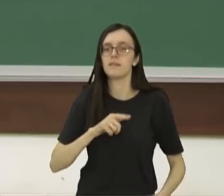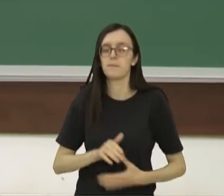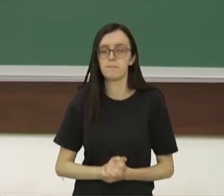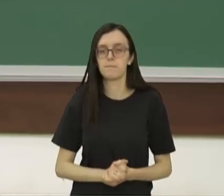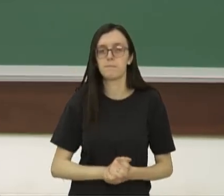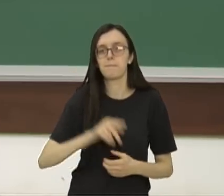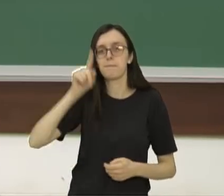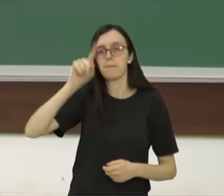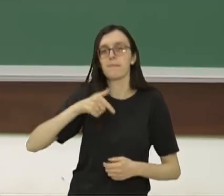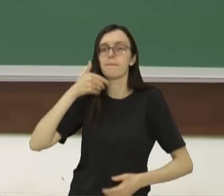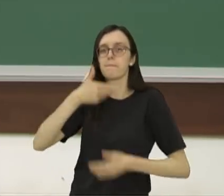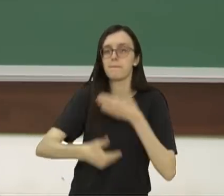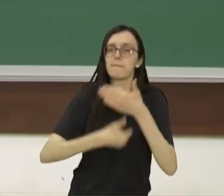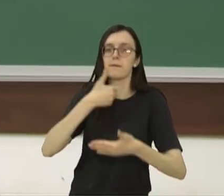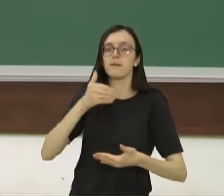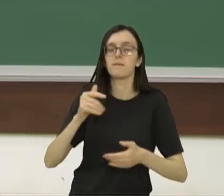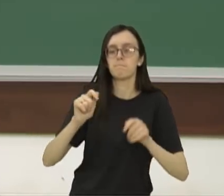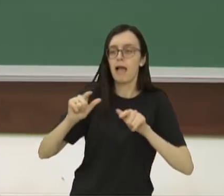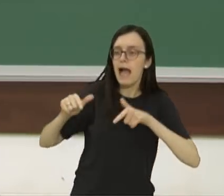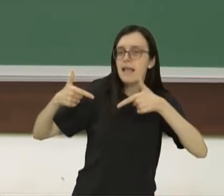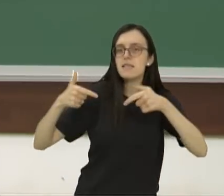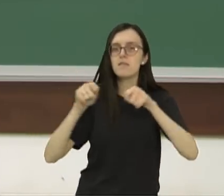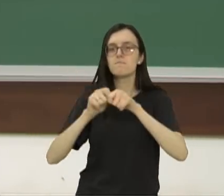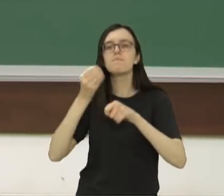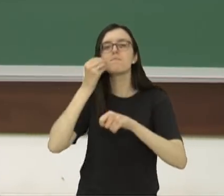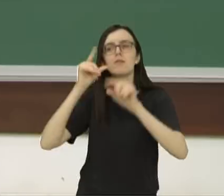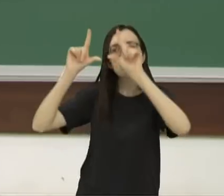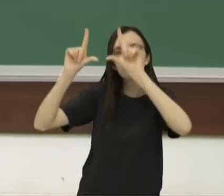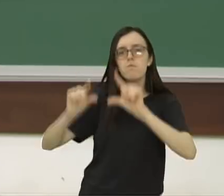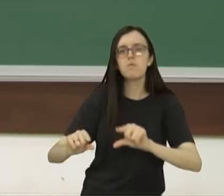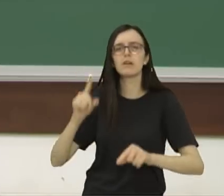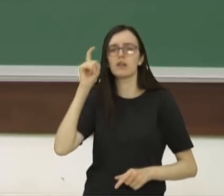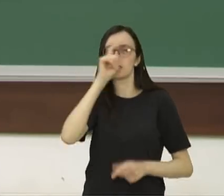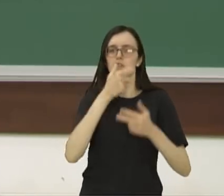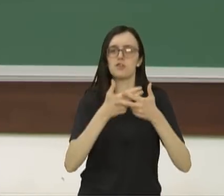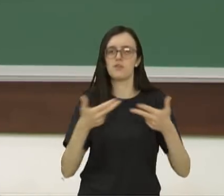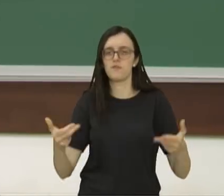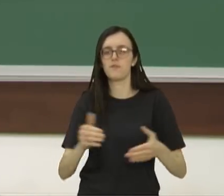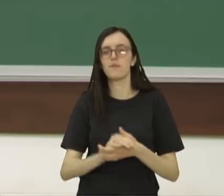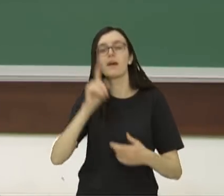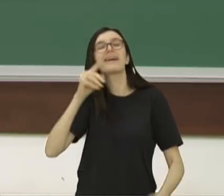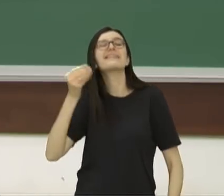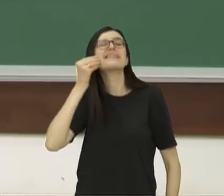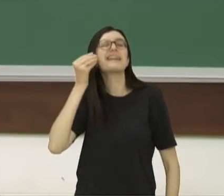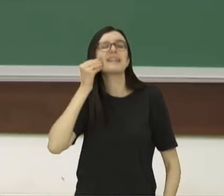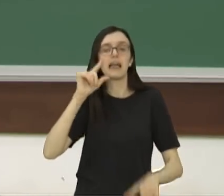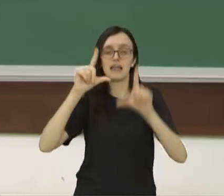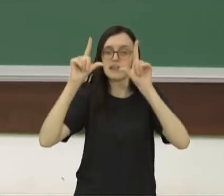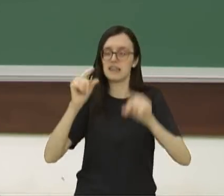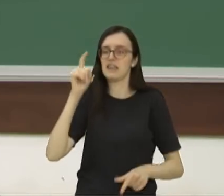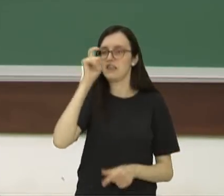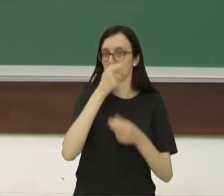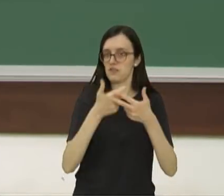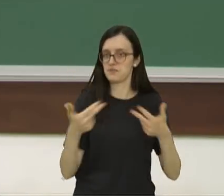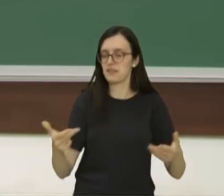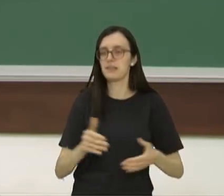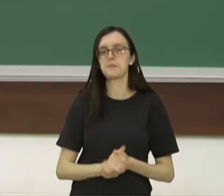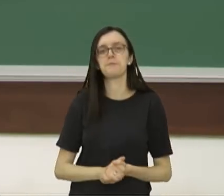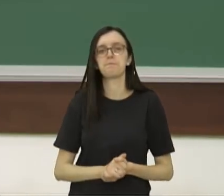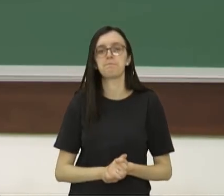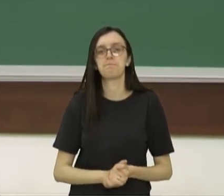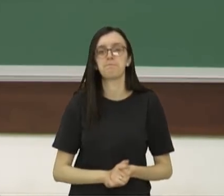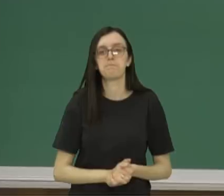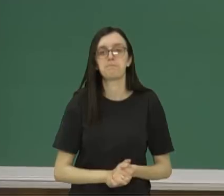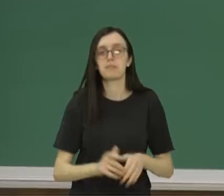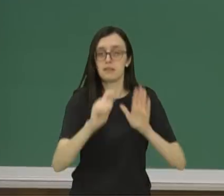são desenvolvidas ações para sanar essas dificuldades, tentar sanar essas dificuldades. Então, o artigo